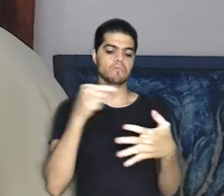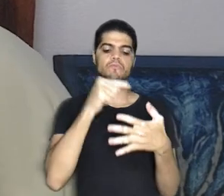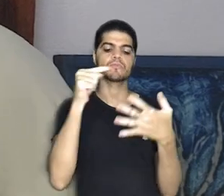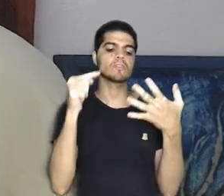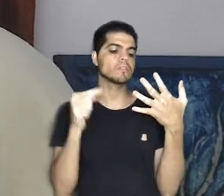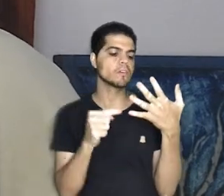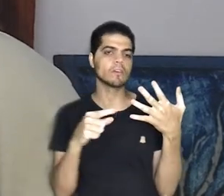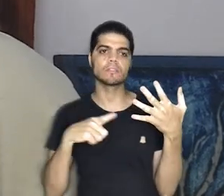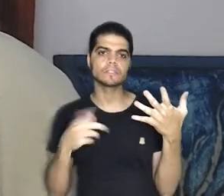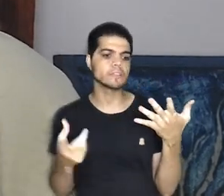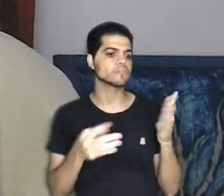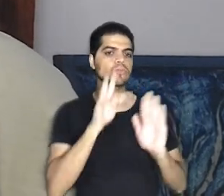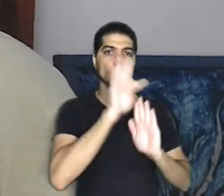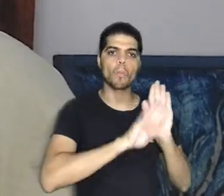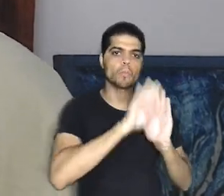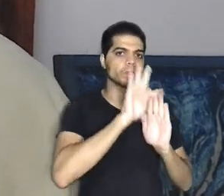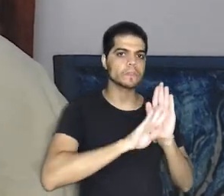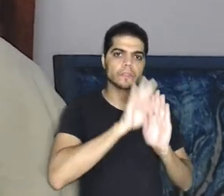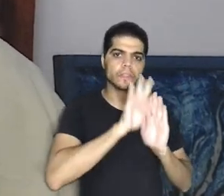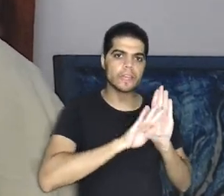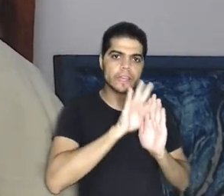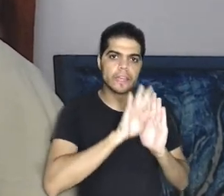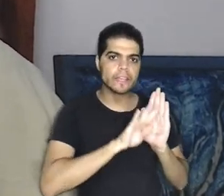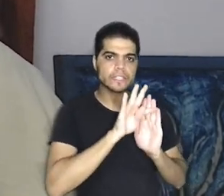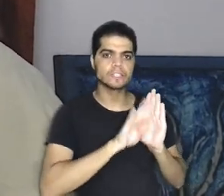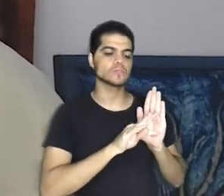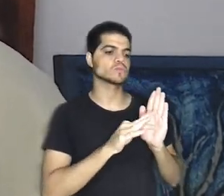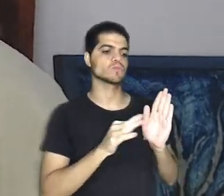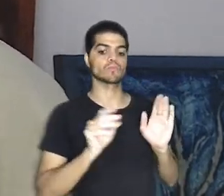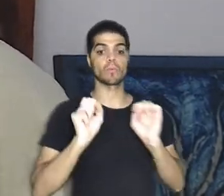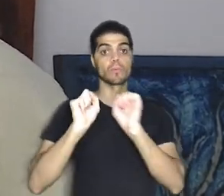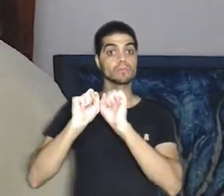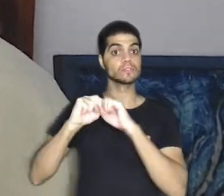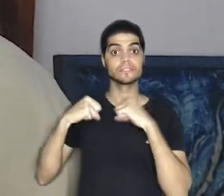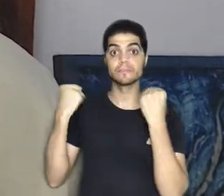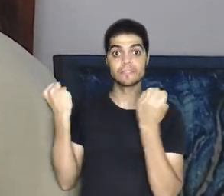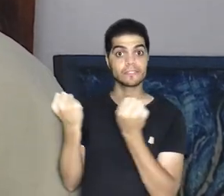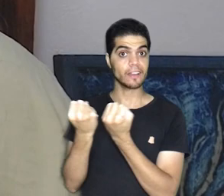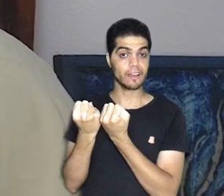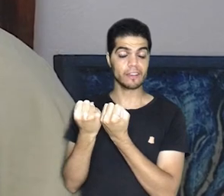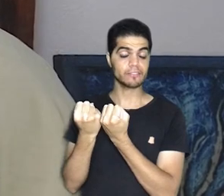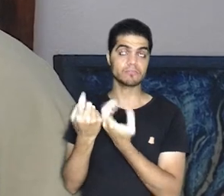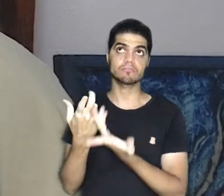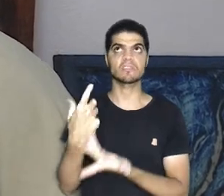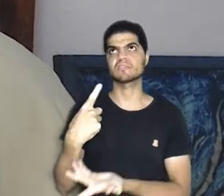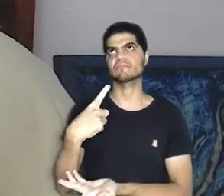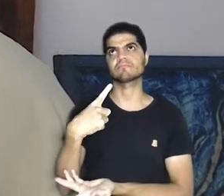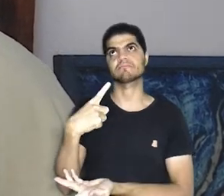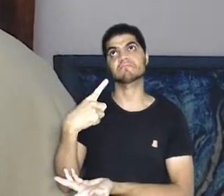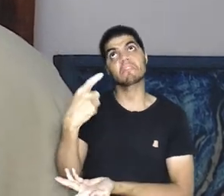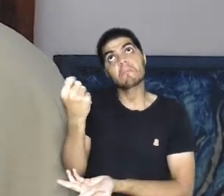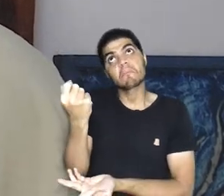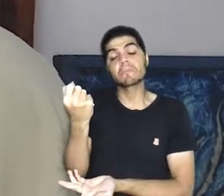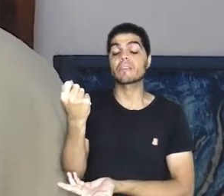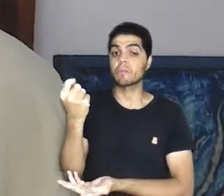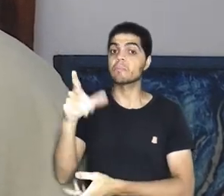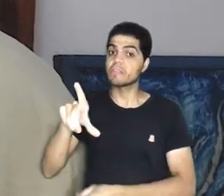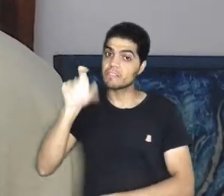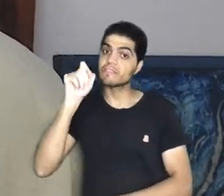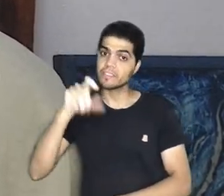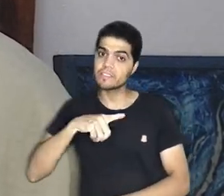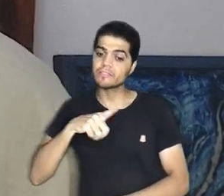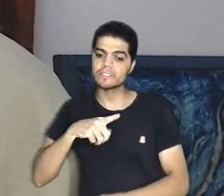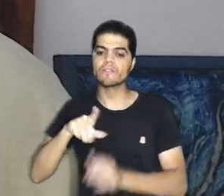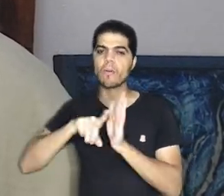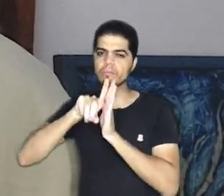como fichamentos, né? Como seminários. Mas eu prefiro o trabalho com